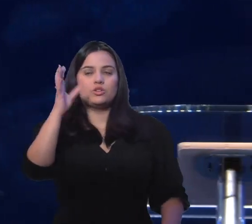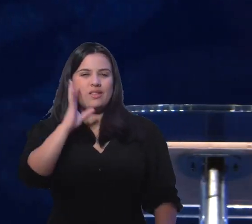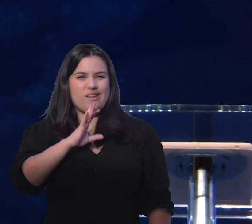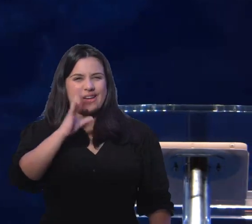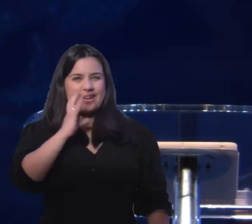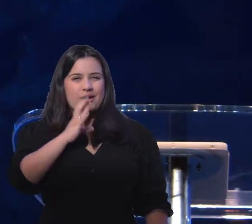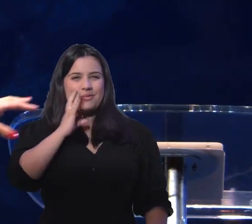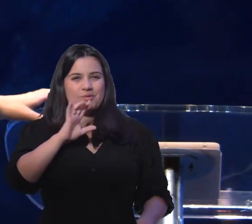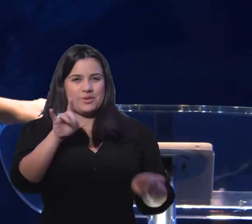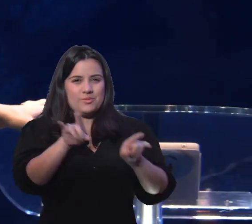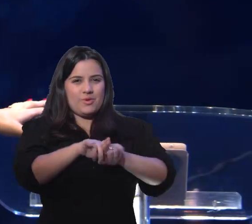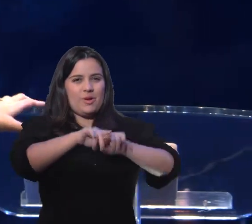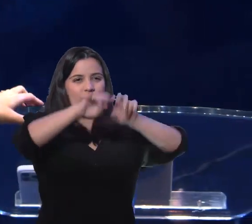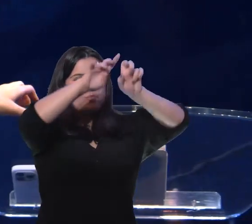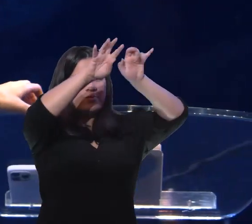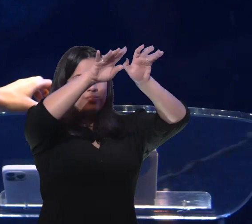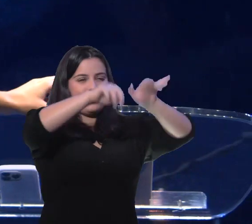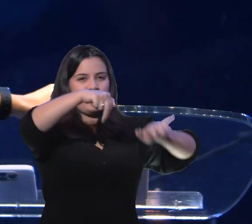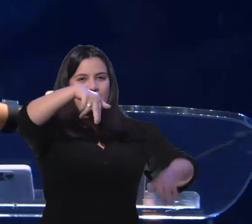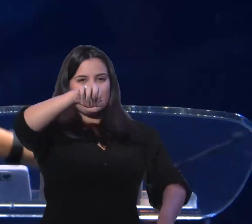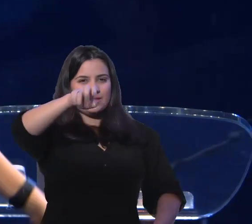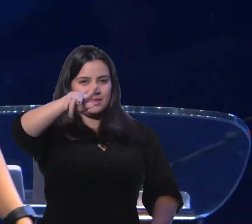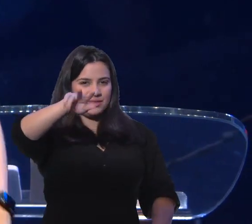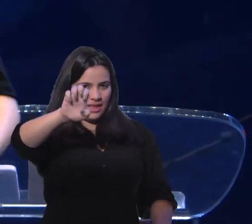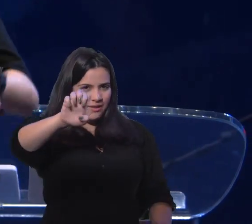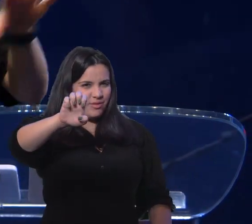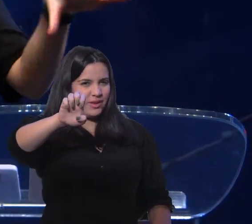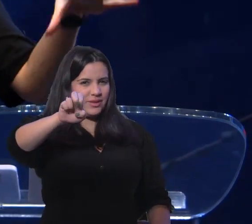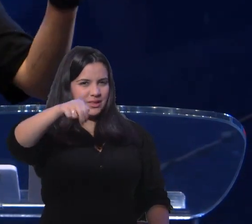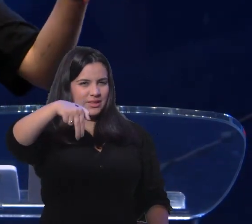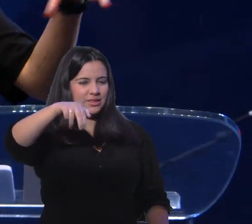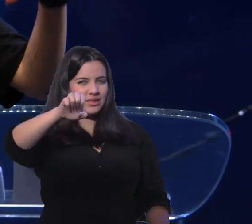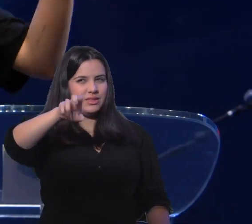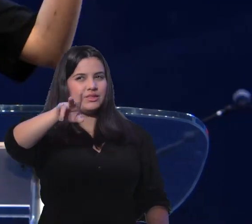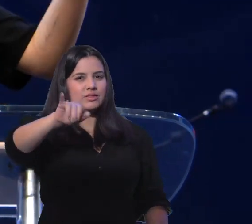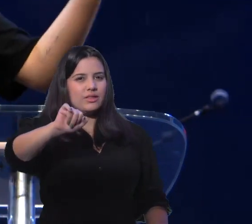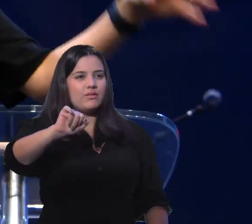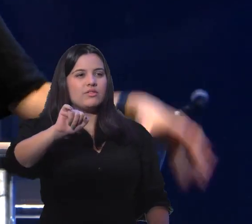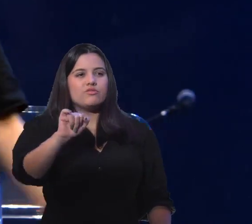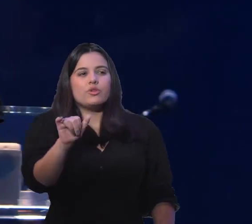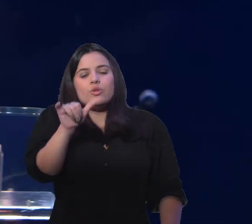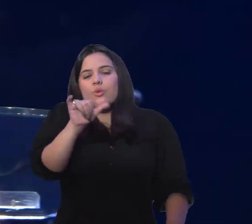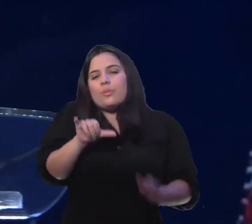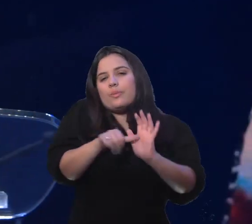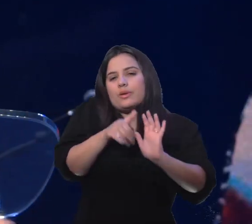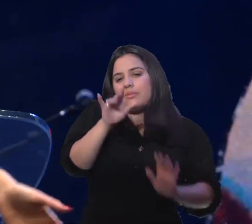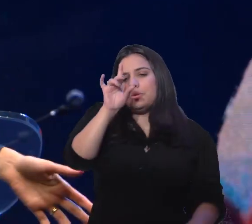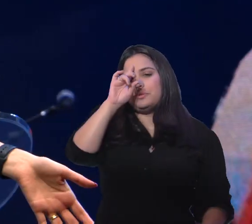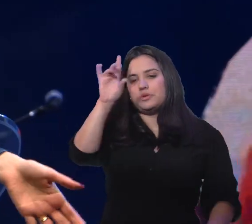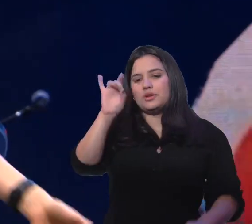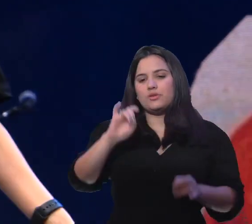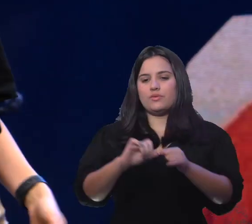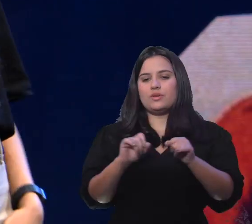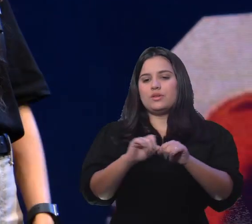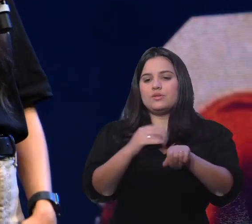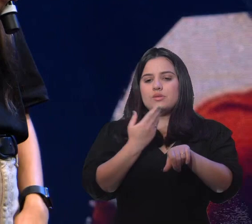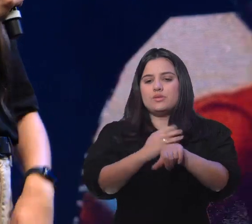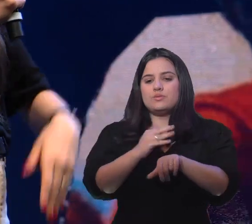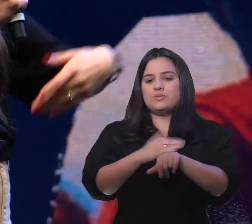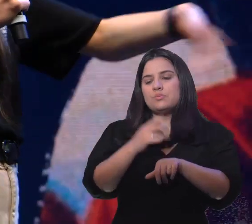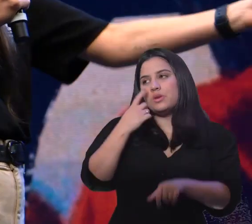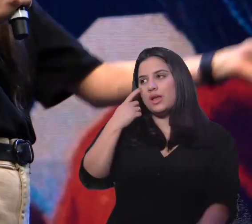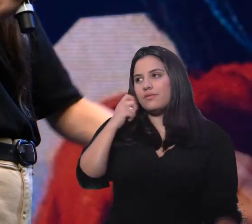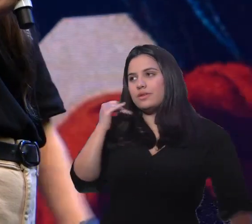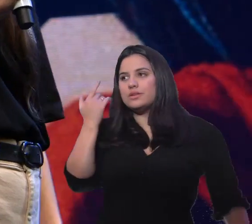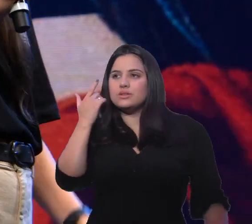gente foi lá, eu nunca tinha esquiado e tal, a gente não sabia como ia ser. Então a gente foi no primeiro dia só fazer uma aulinha, tipo, para ver se a gente gostava ou não, para